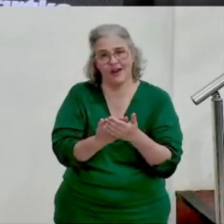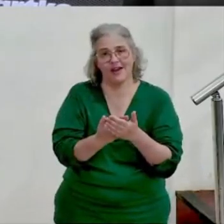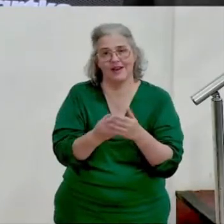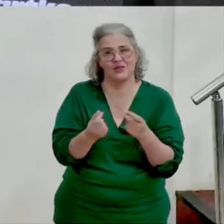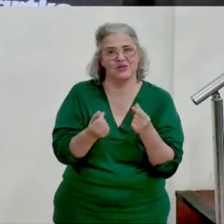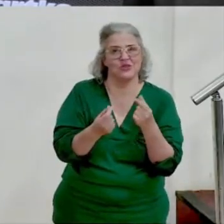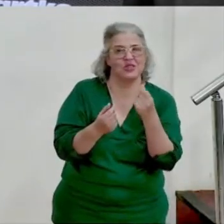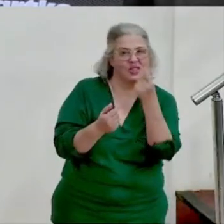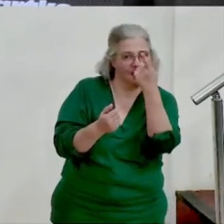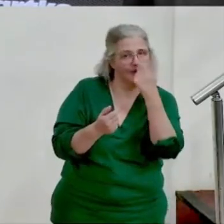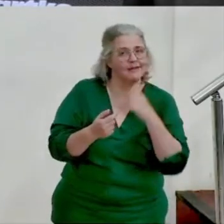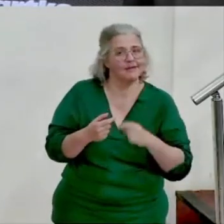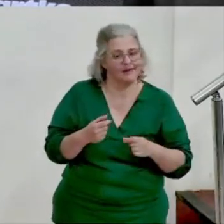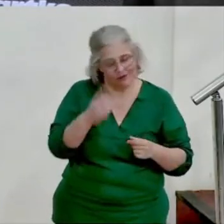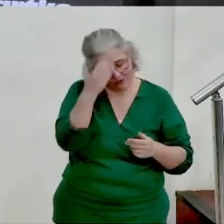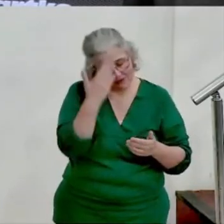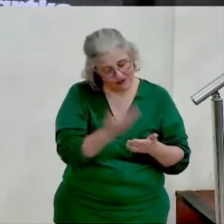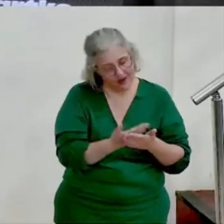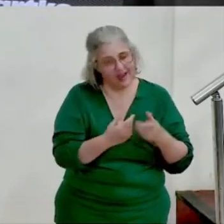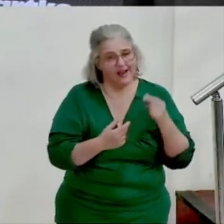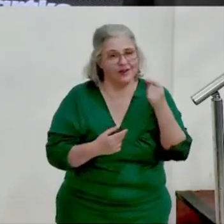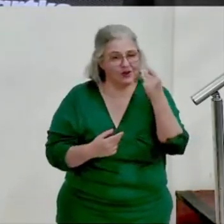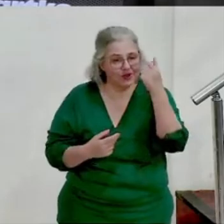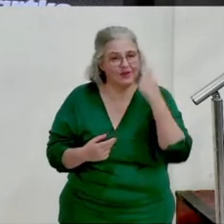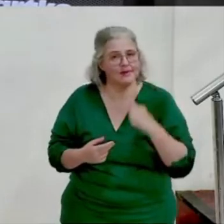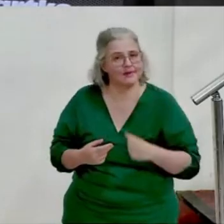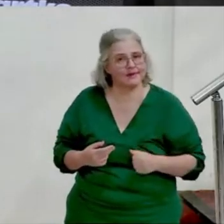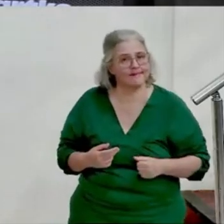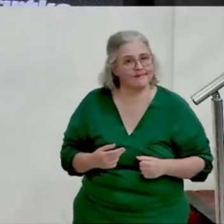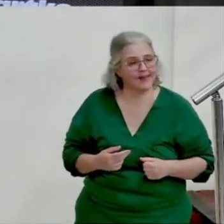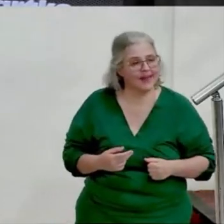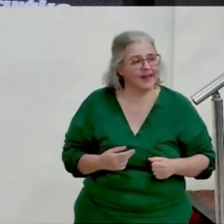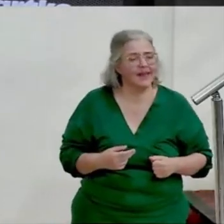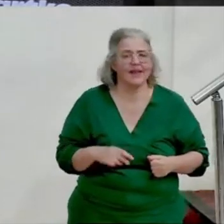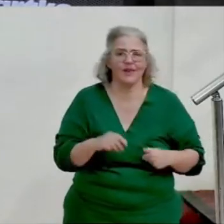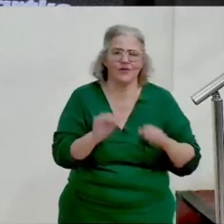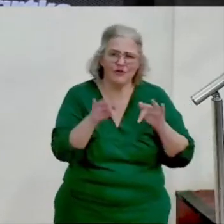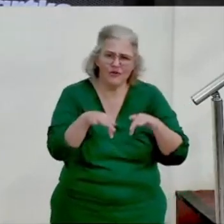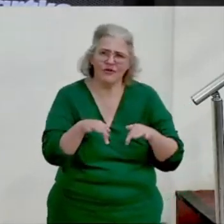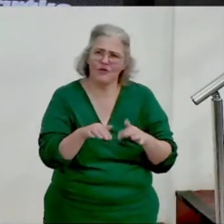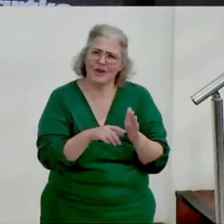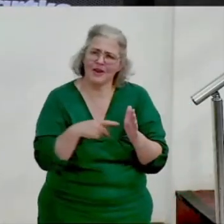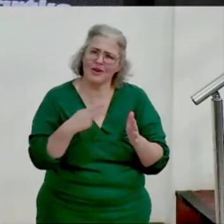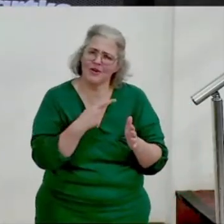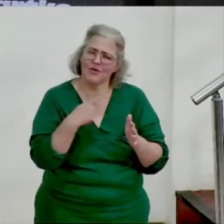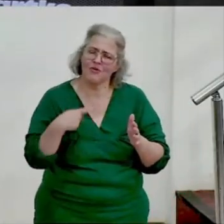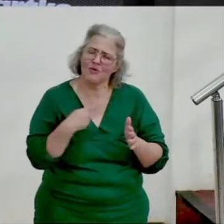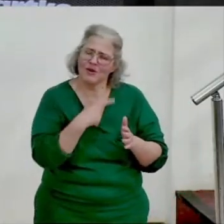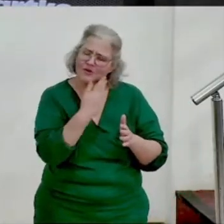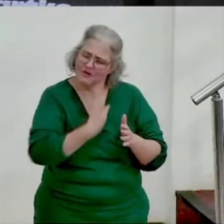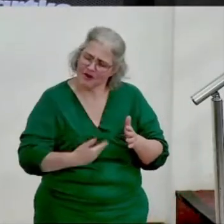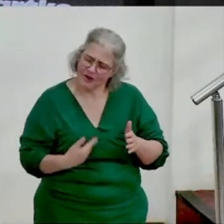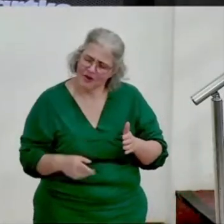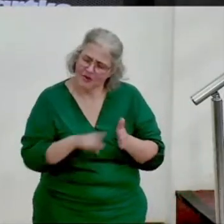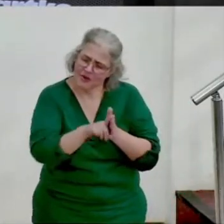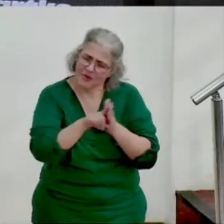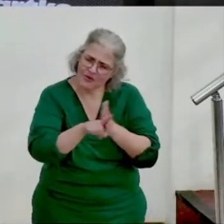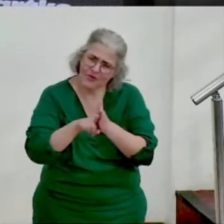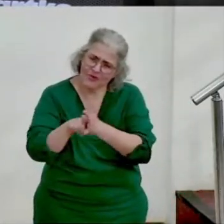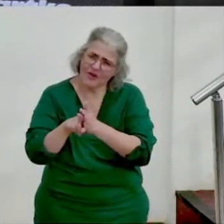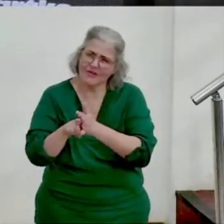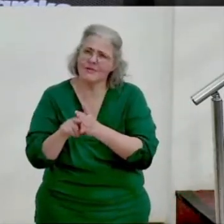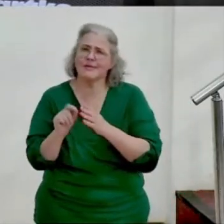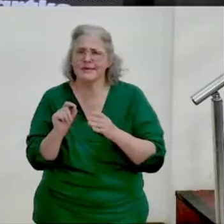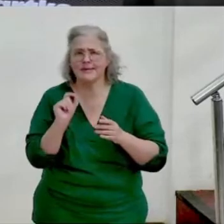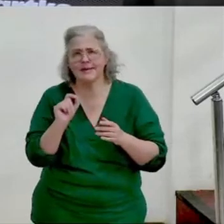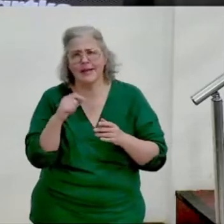perguntas para que nós pensássemos. Será que eu estou confiando nos meus bens e nas minhas posses e não no Senhor?